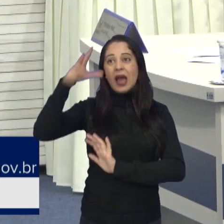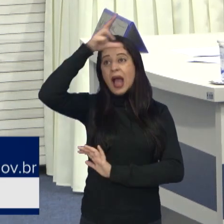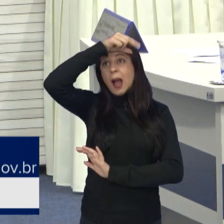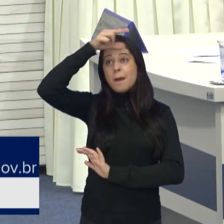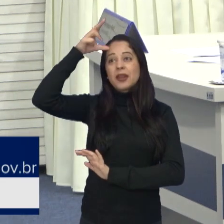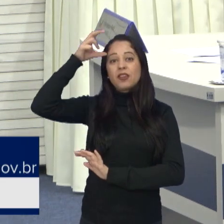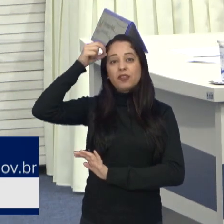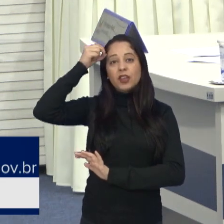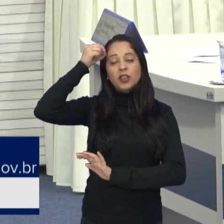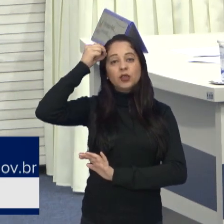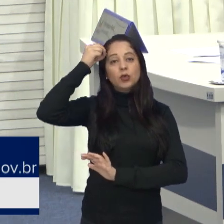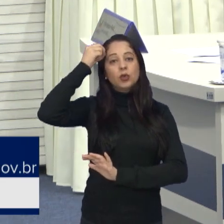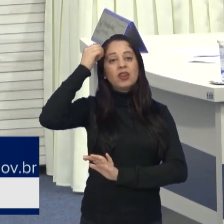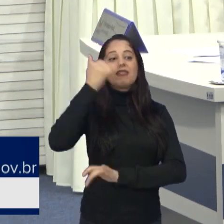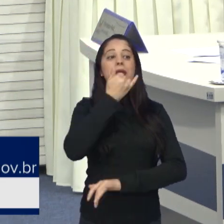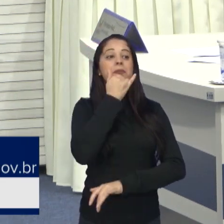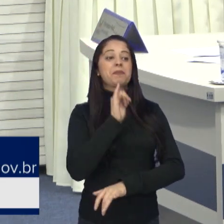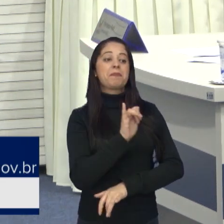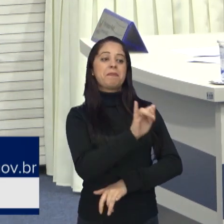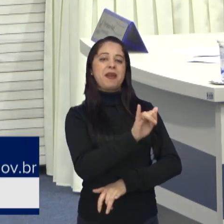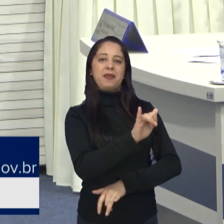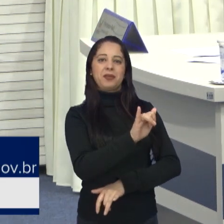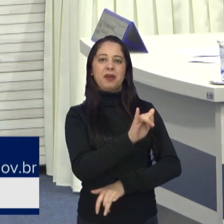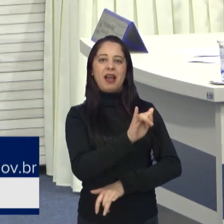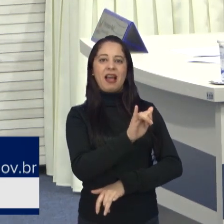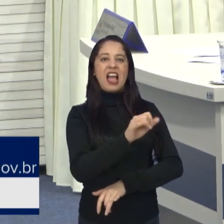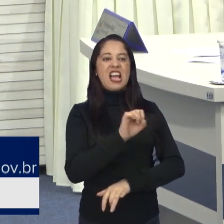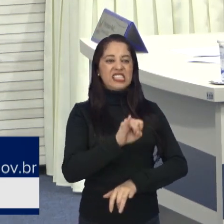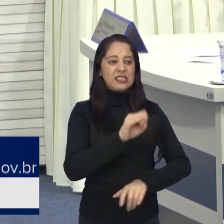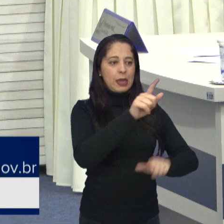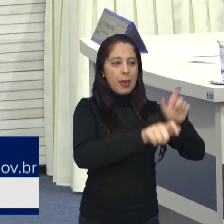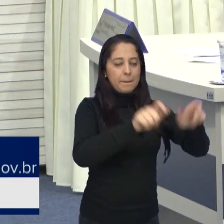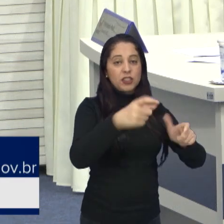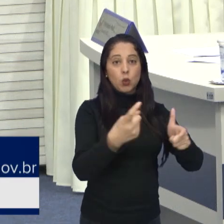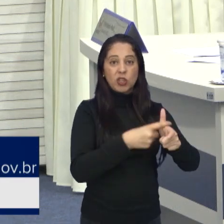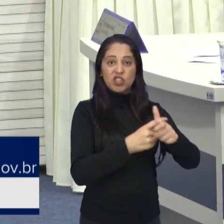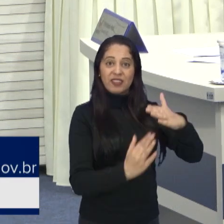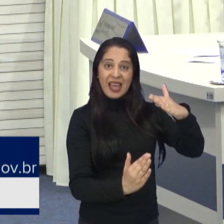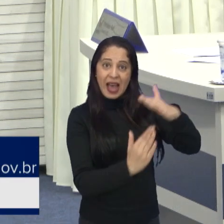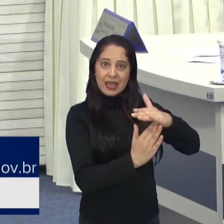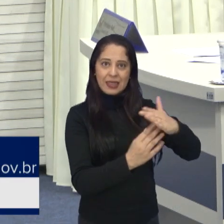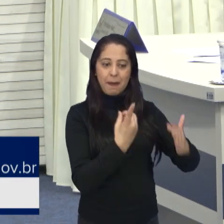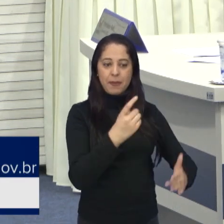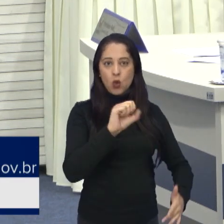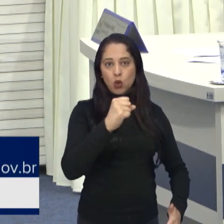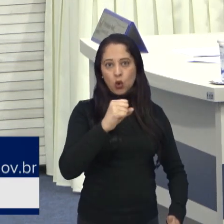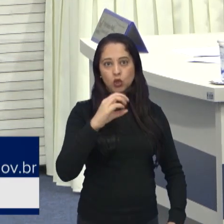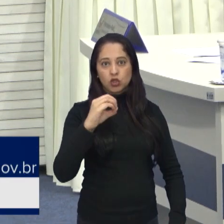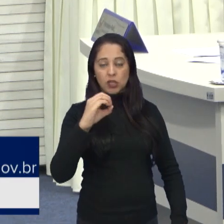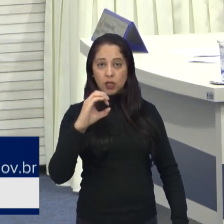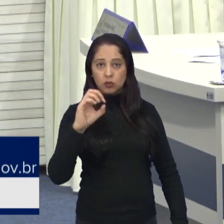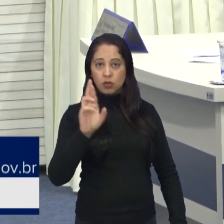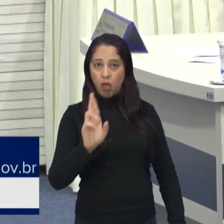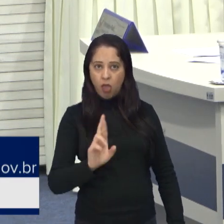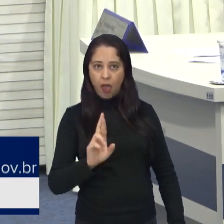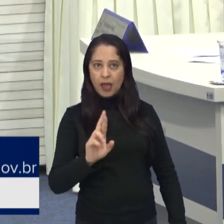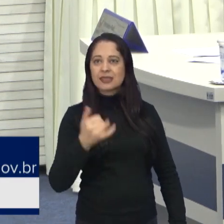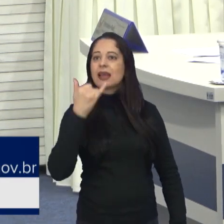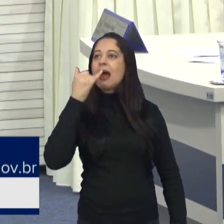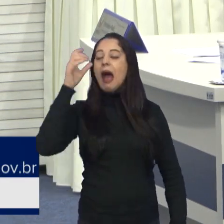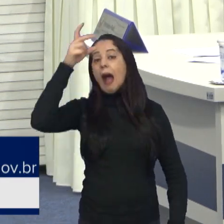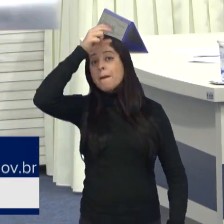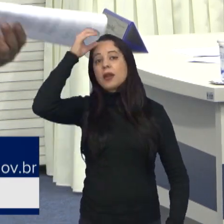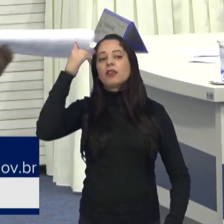anistiar 100% de quem deve até R$ 1.800. E todo esse desconto de juros e